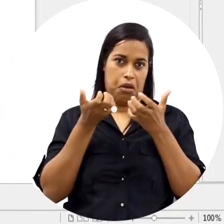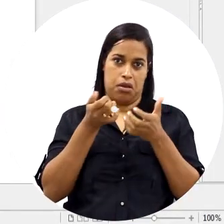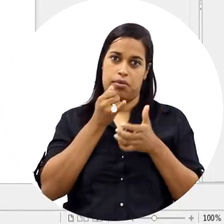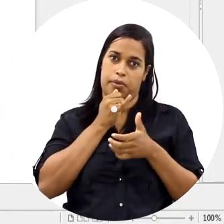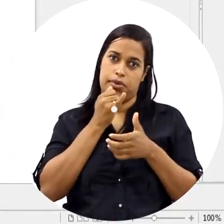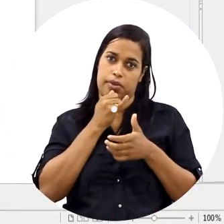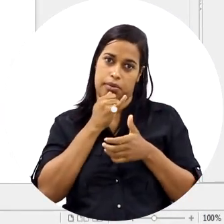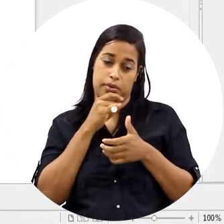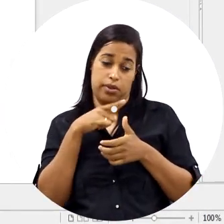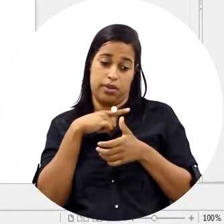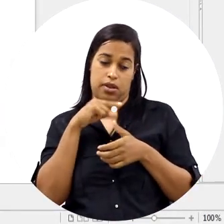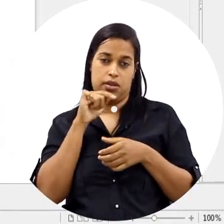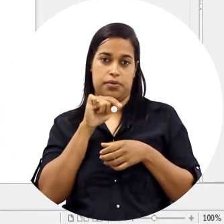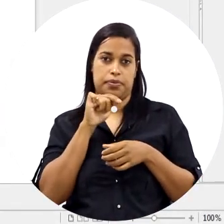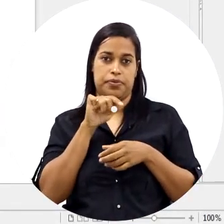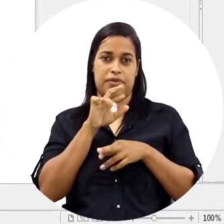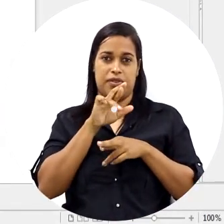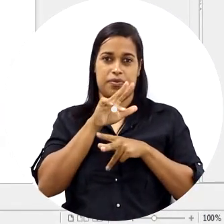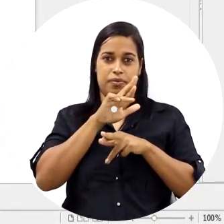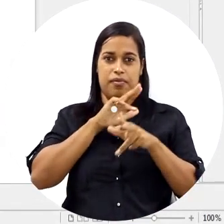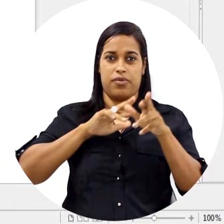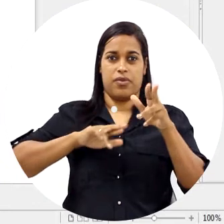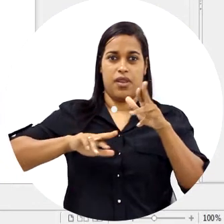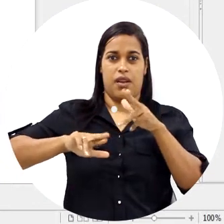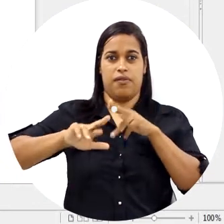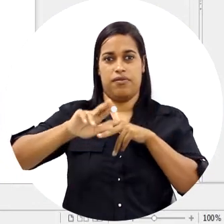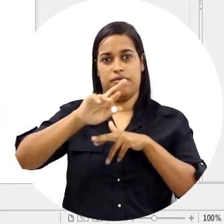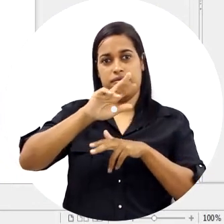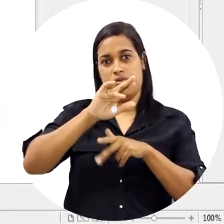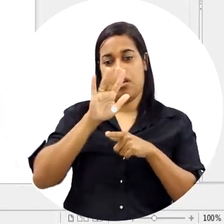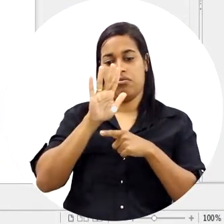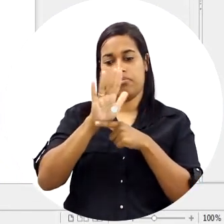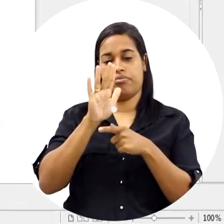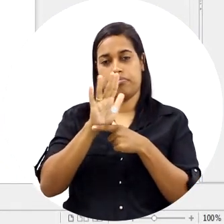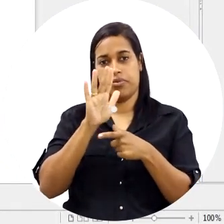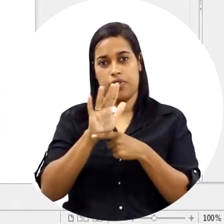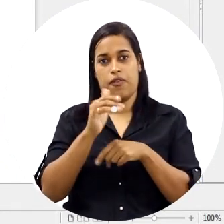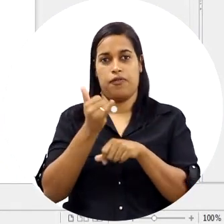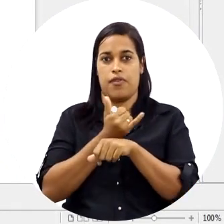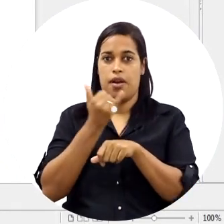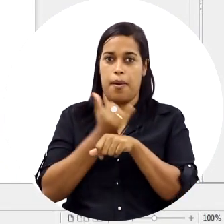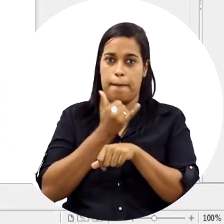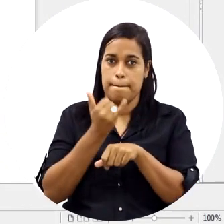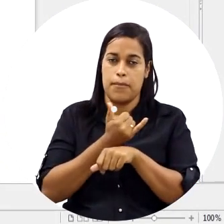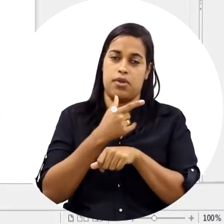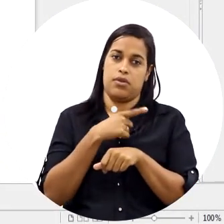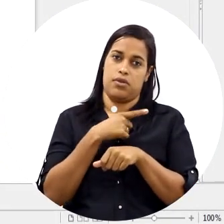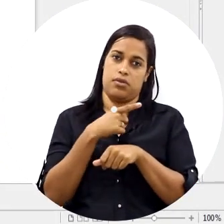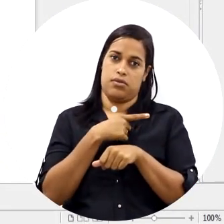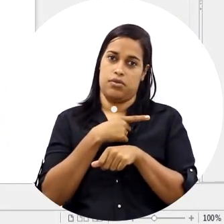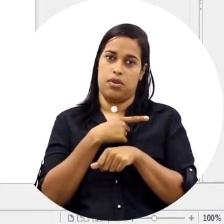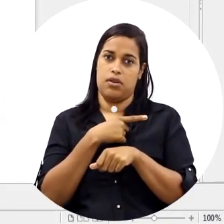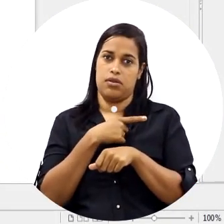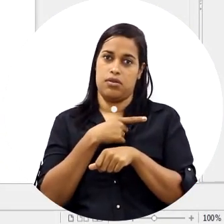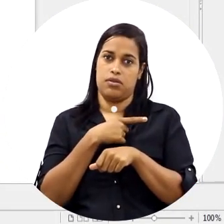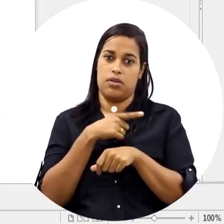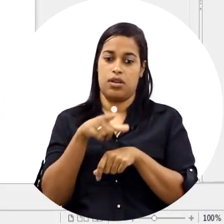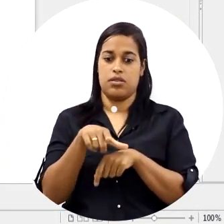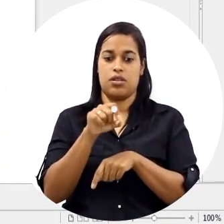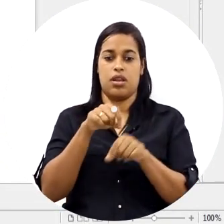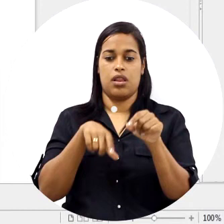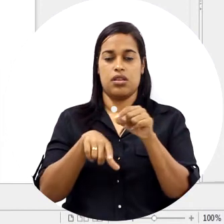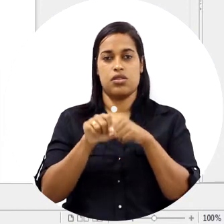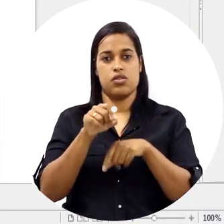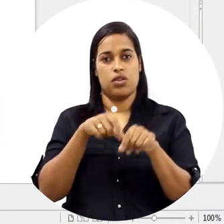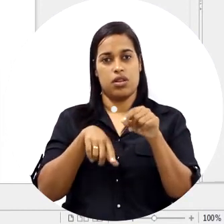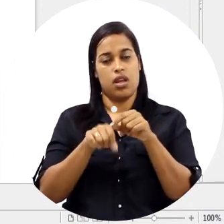por exemplo, a gente tem os botões que são exibidos na barra de ferramentas padrão, que é essa aqui, que está selecionada.